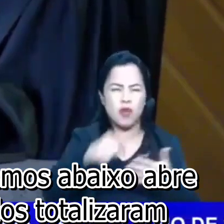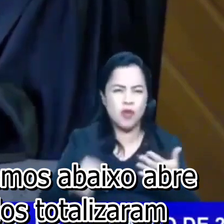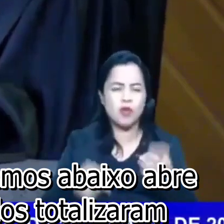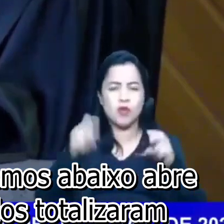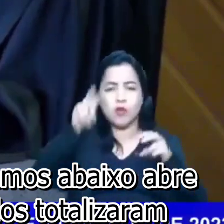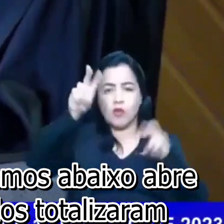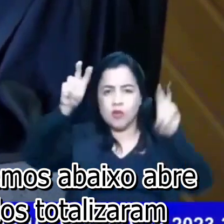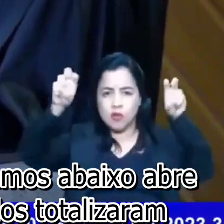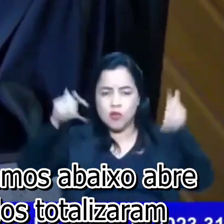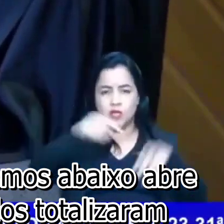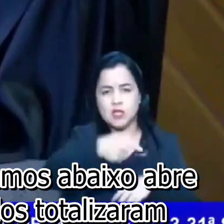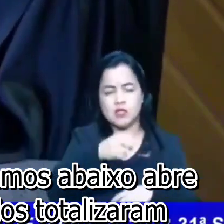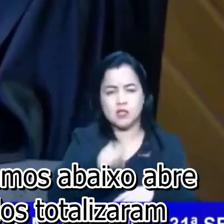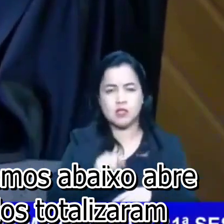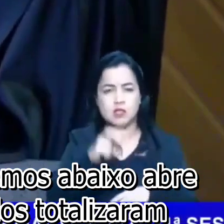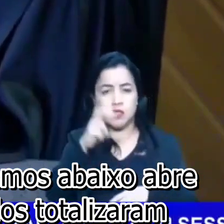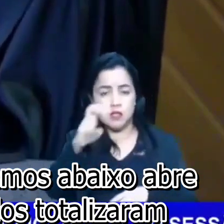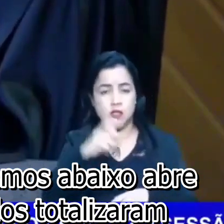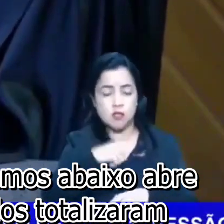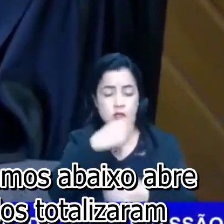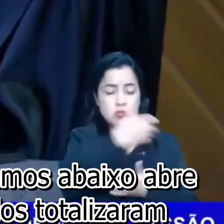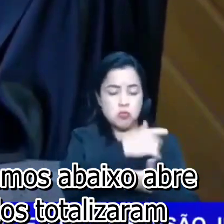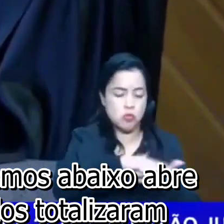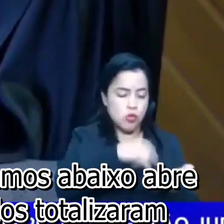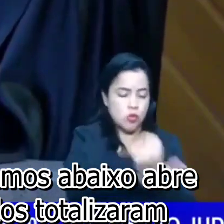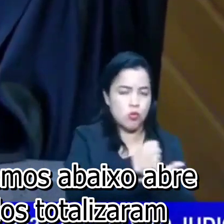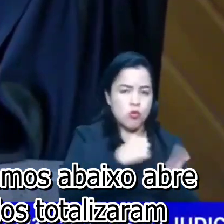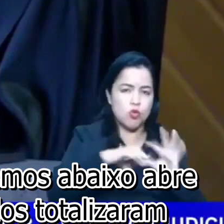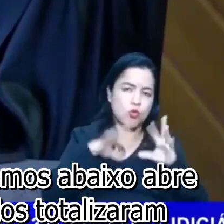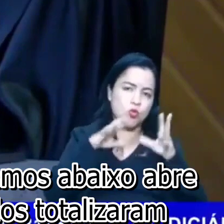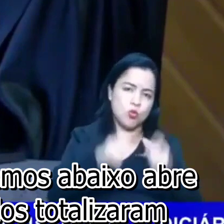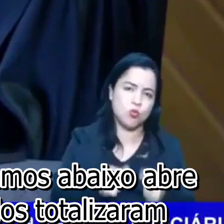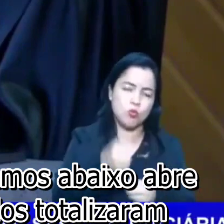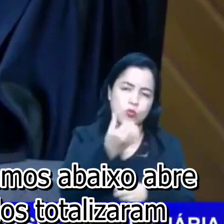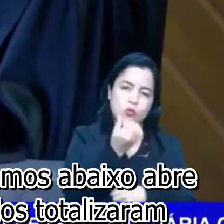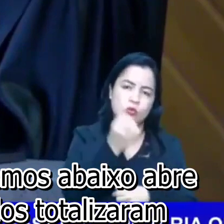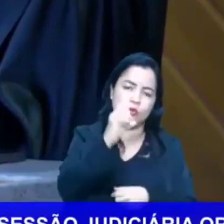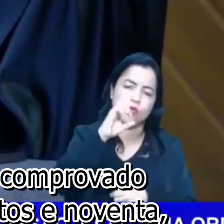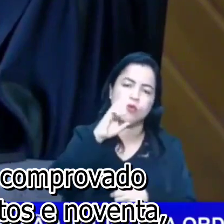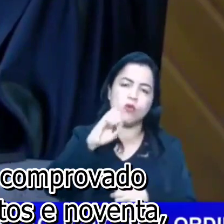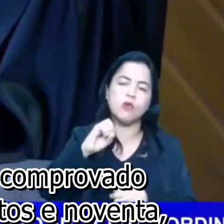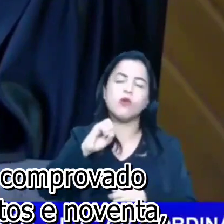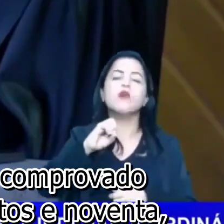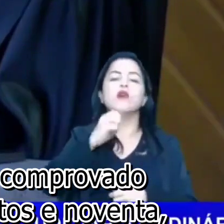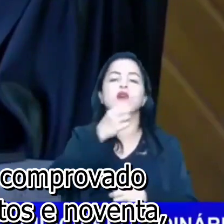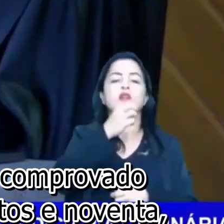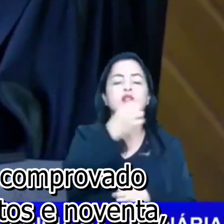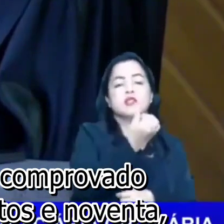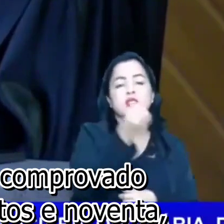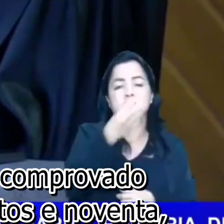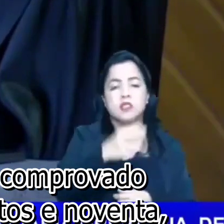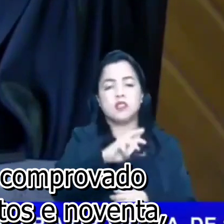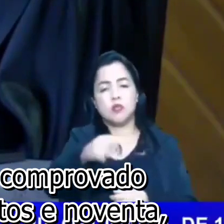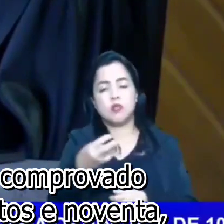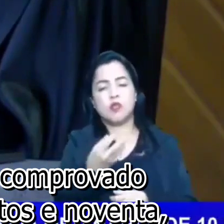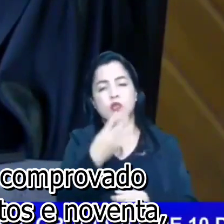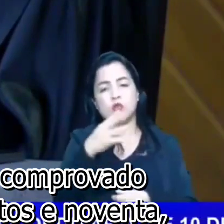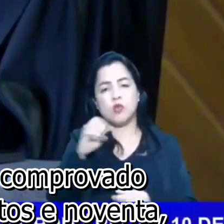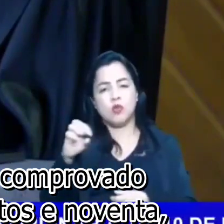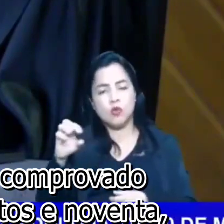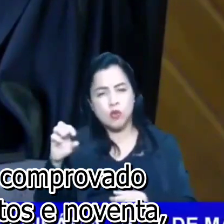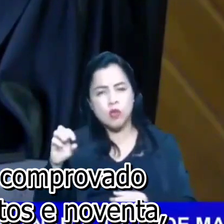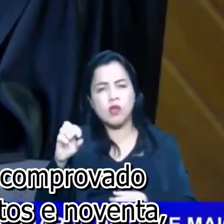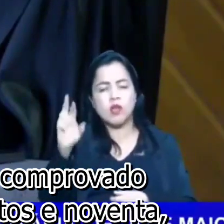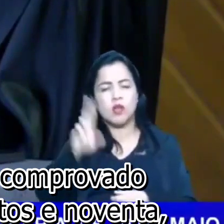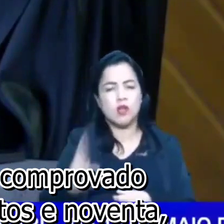abre aspas, 7.5, os documentos apresentados totalizaram R$ 63.640, restou ser